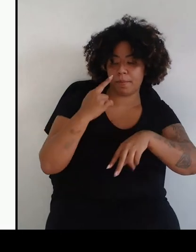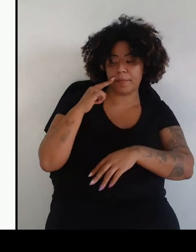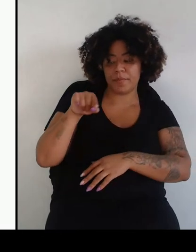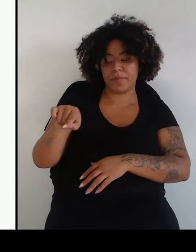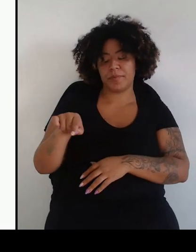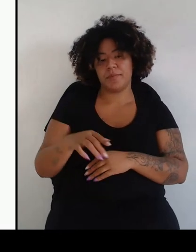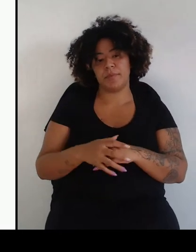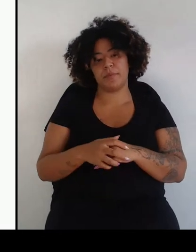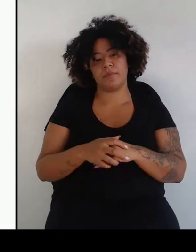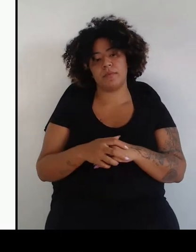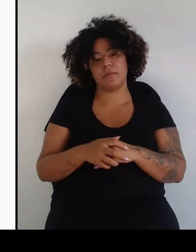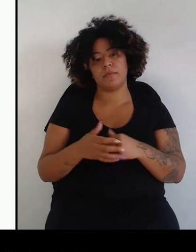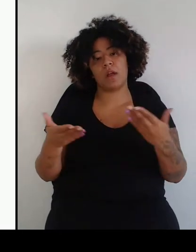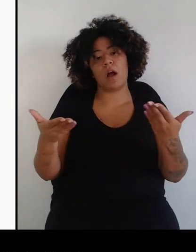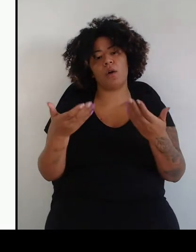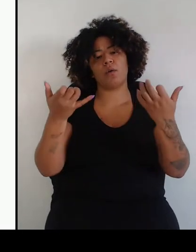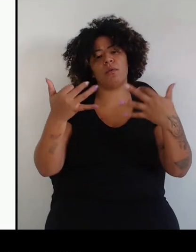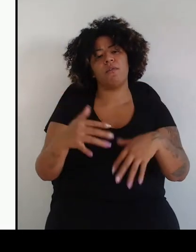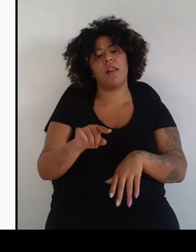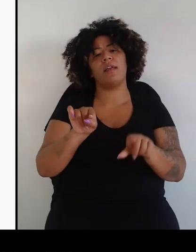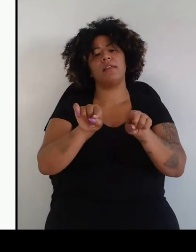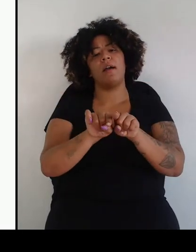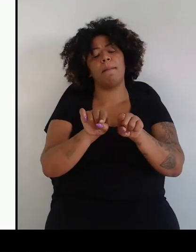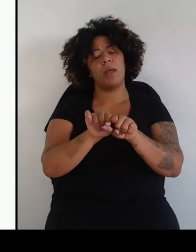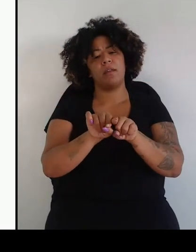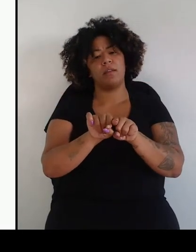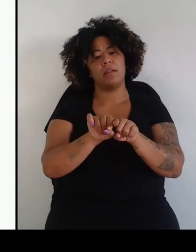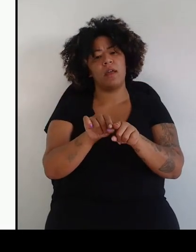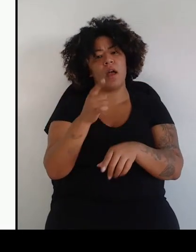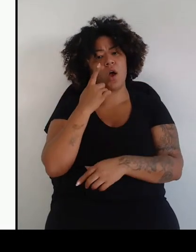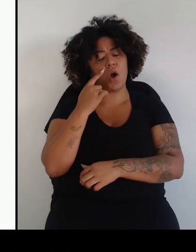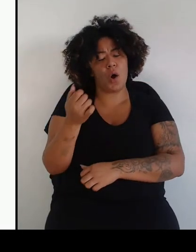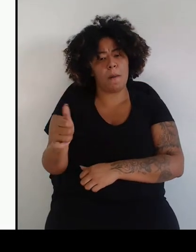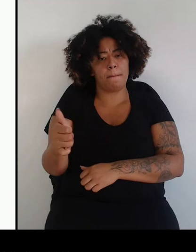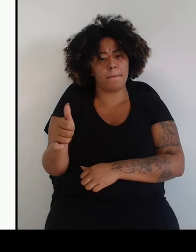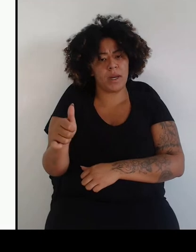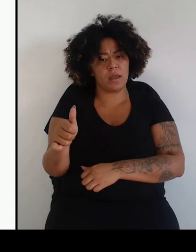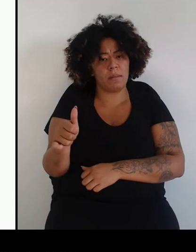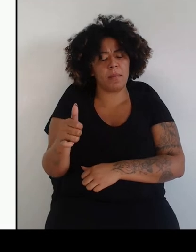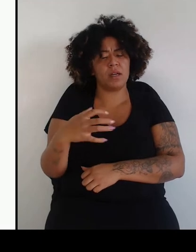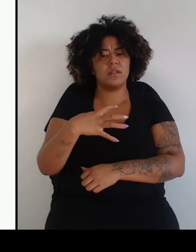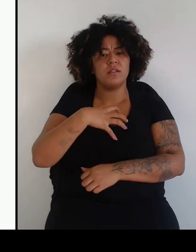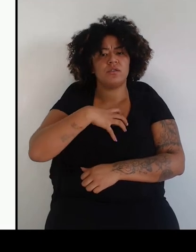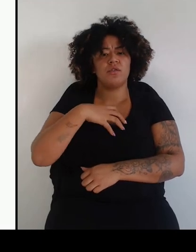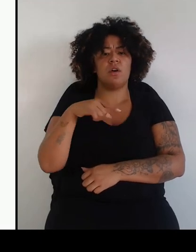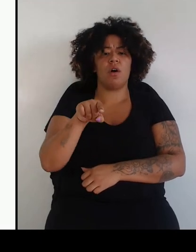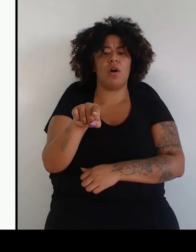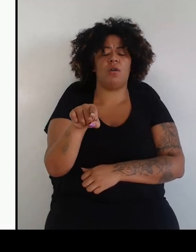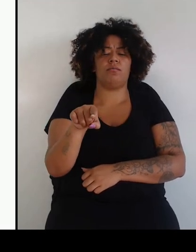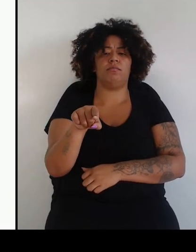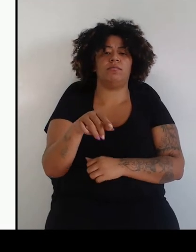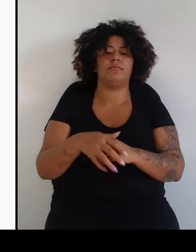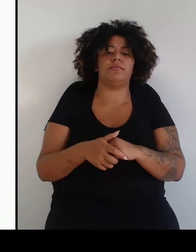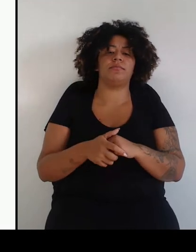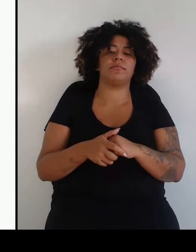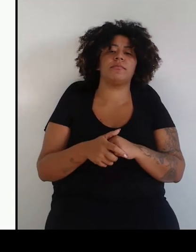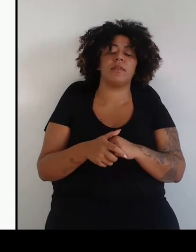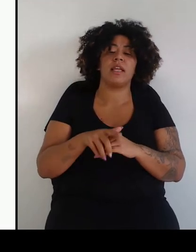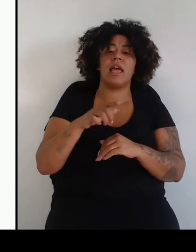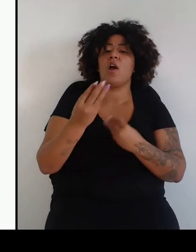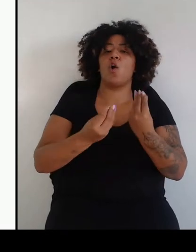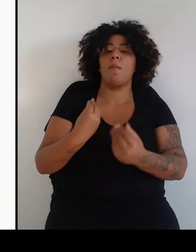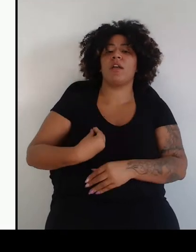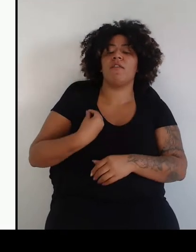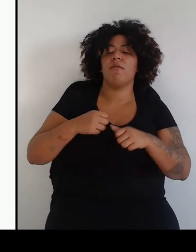Como eu disse é um momento Esse é o primeiro sentido o sentido de queer mas